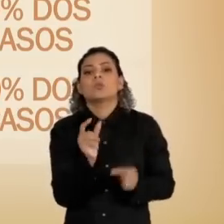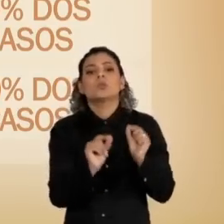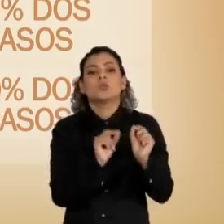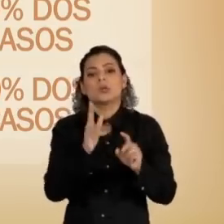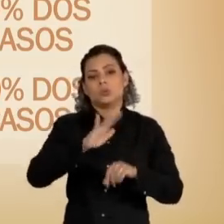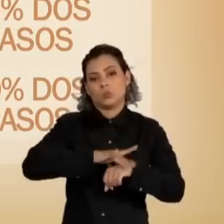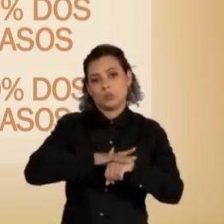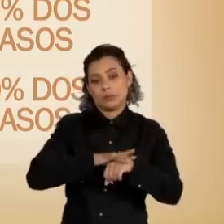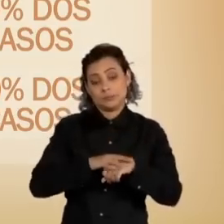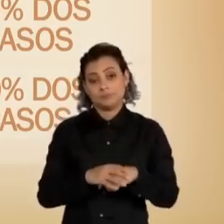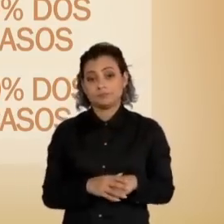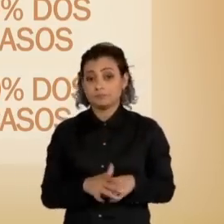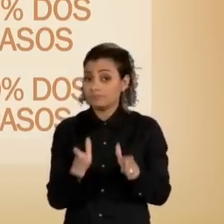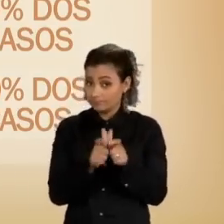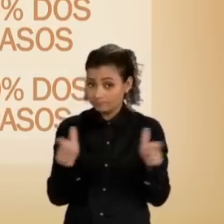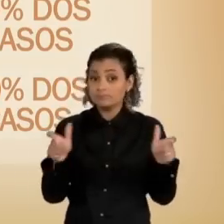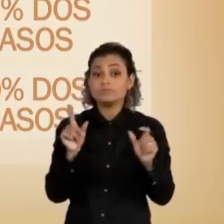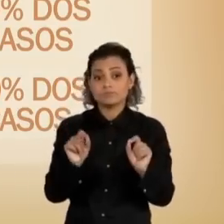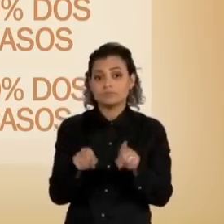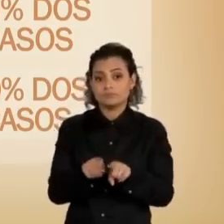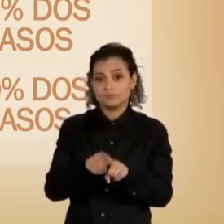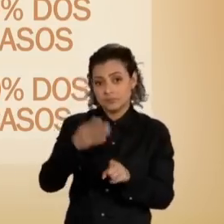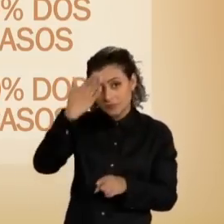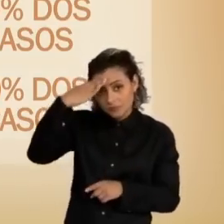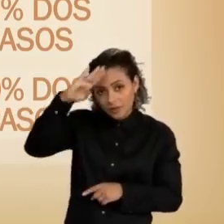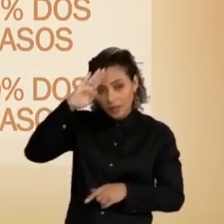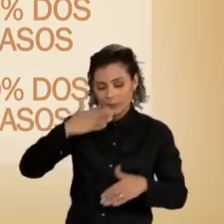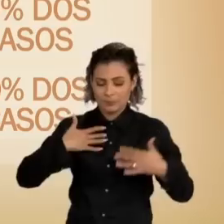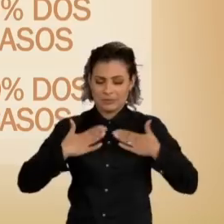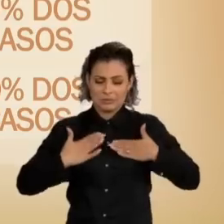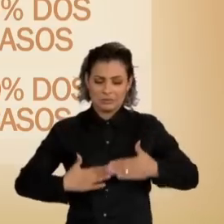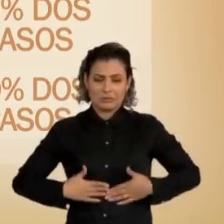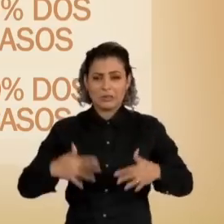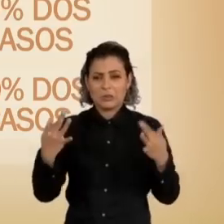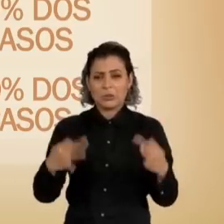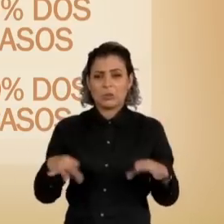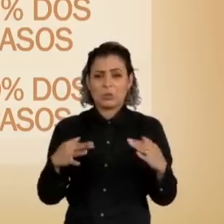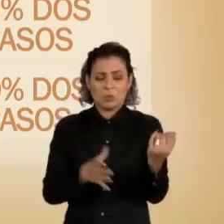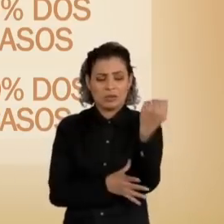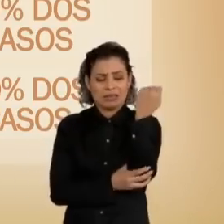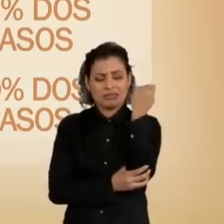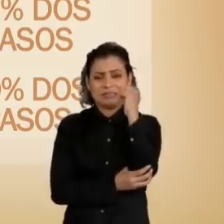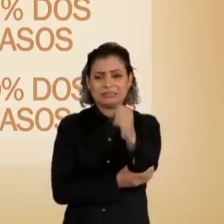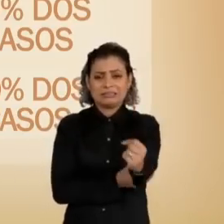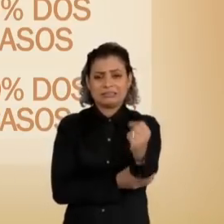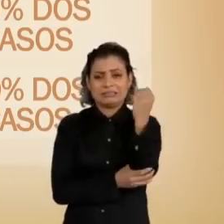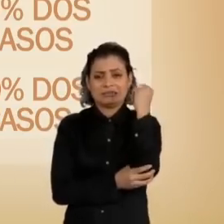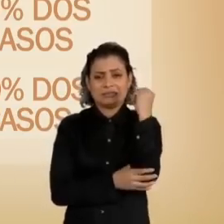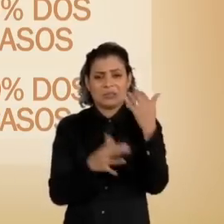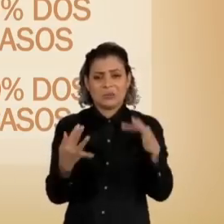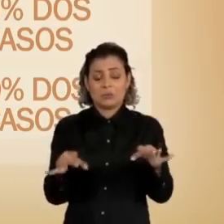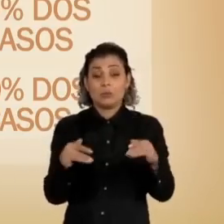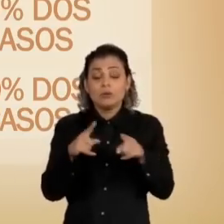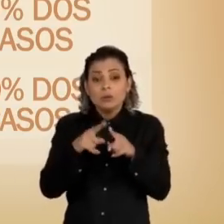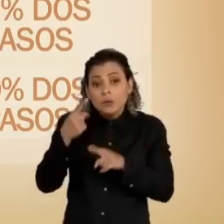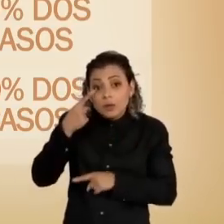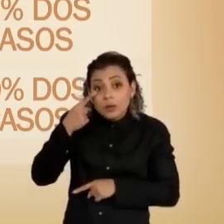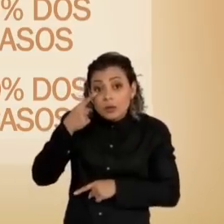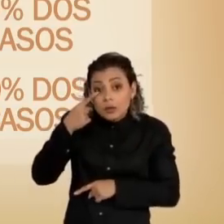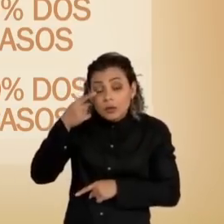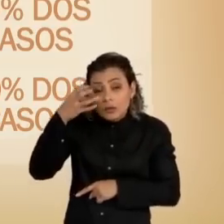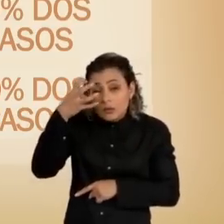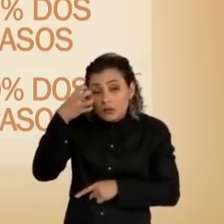Uhum. Entre os mais frequentes estão ali a febre, a dor no corpo, dor nas articulações, conjuntivite. Isso.